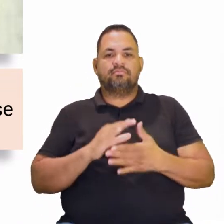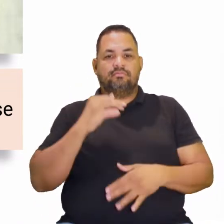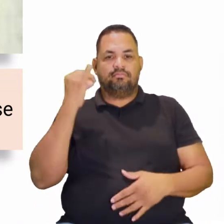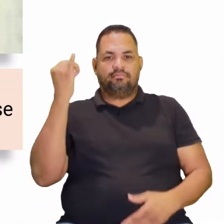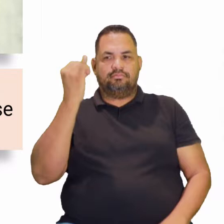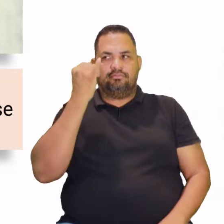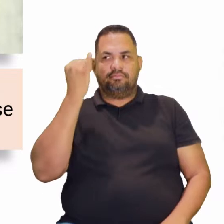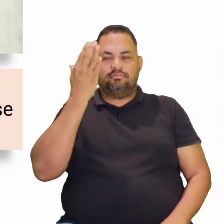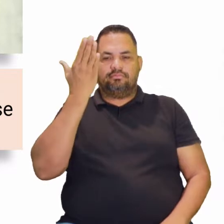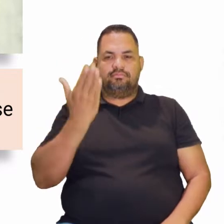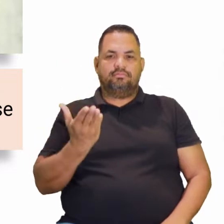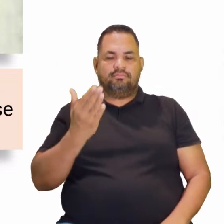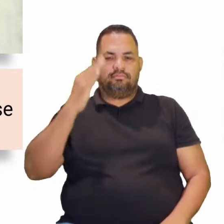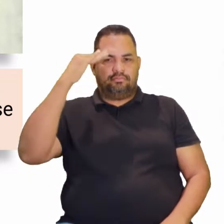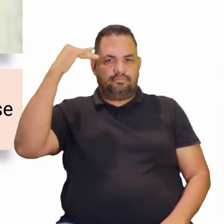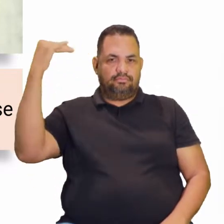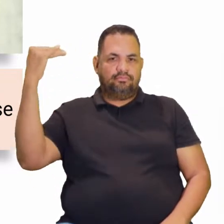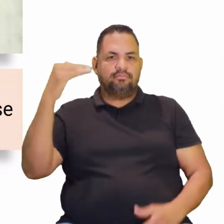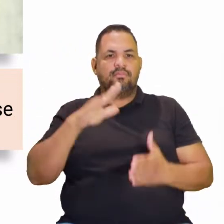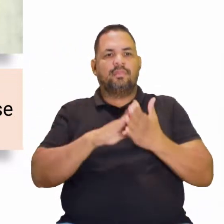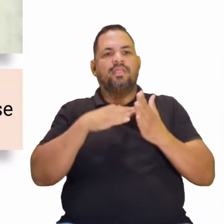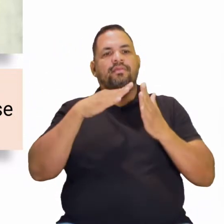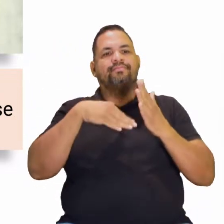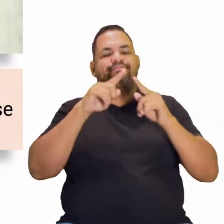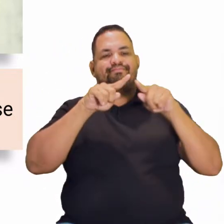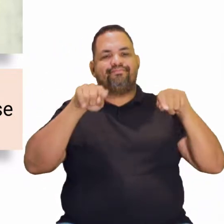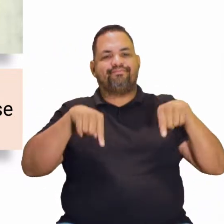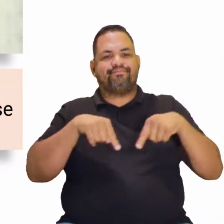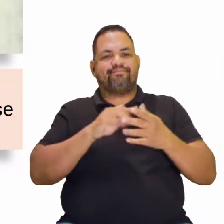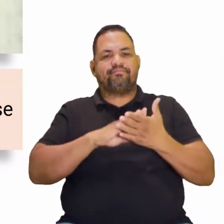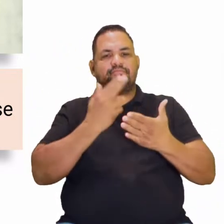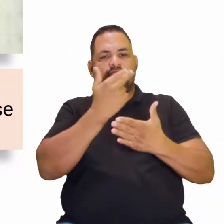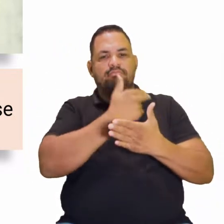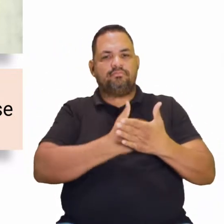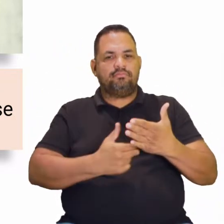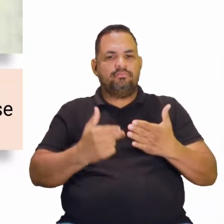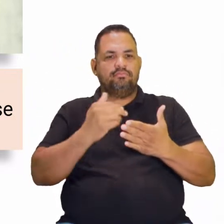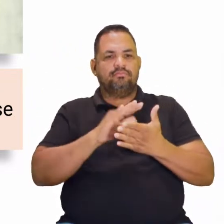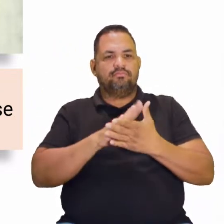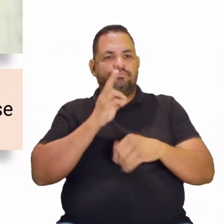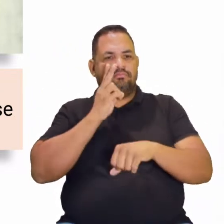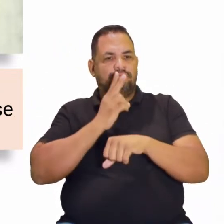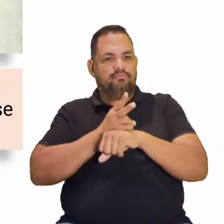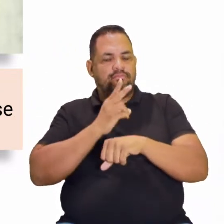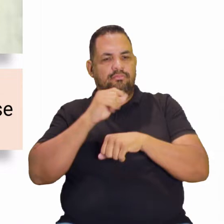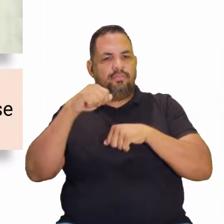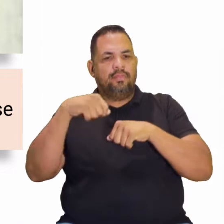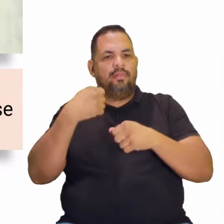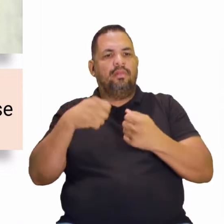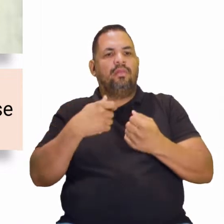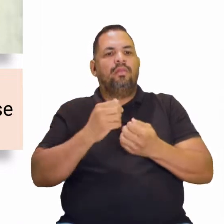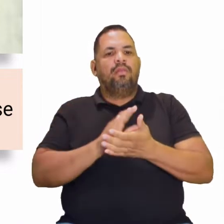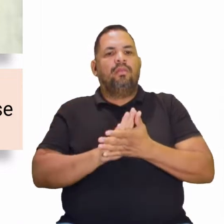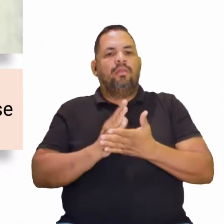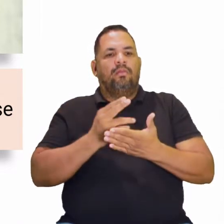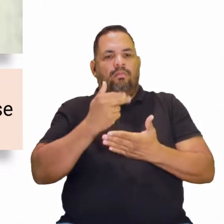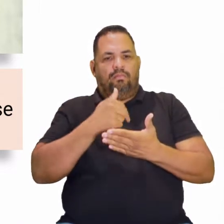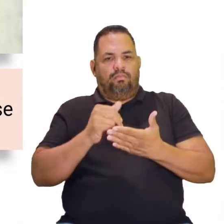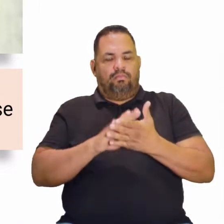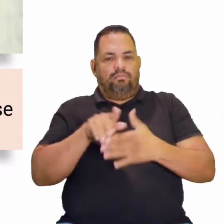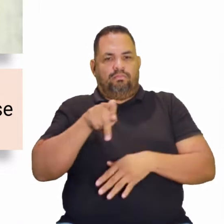destacada. Então, ela foi uma pintora, desenhista, gravadora, ilustradora,